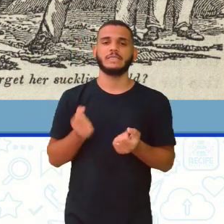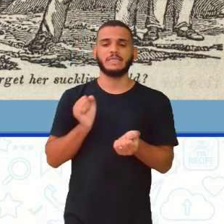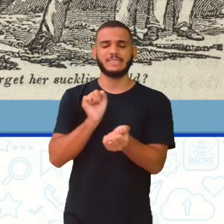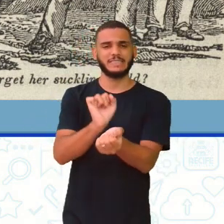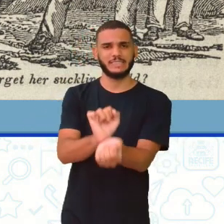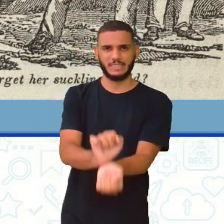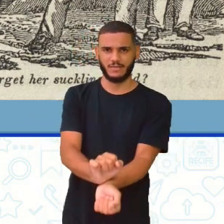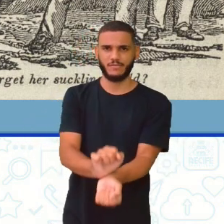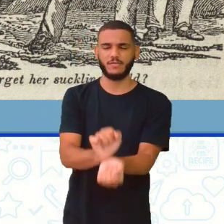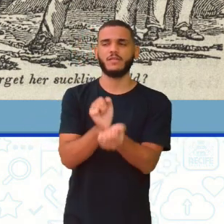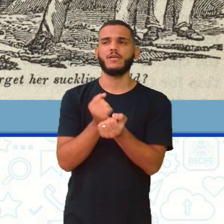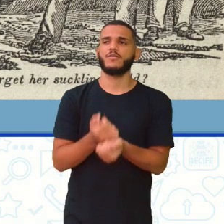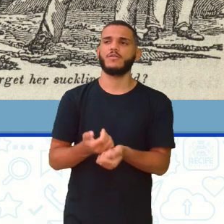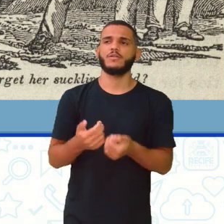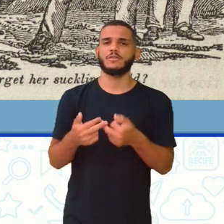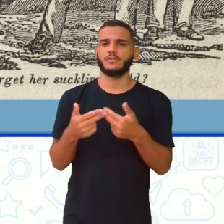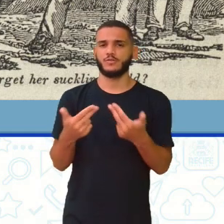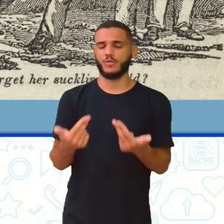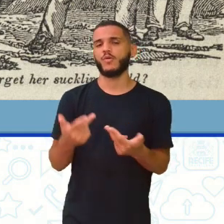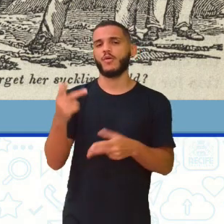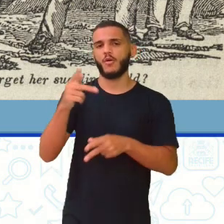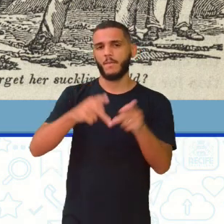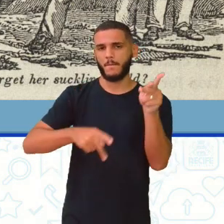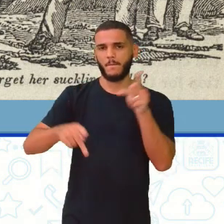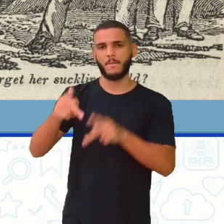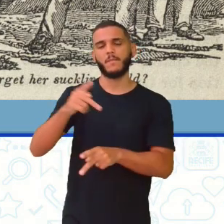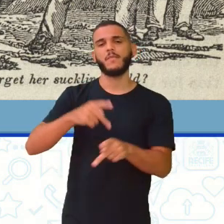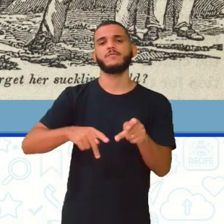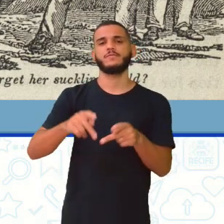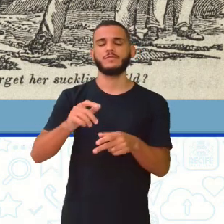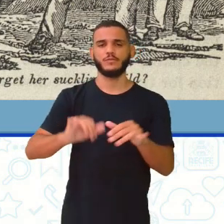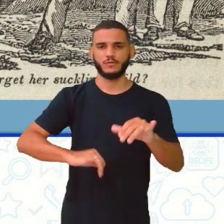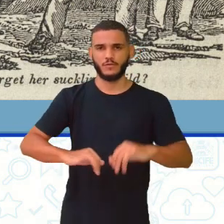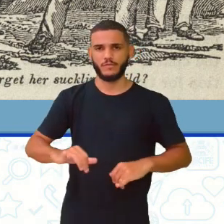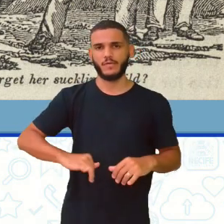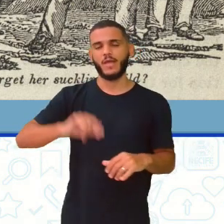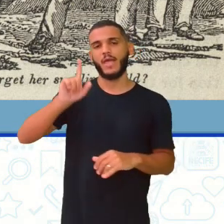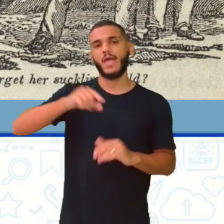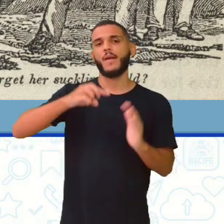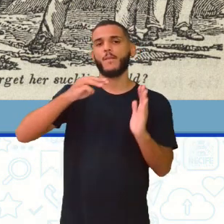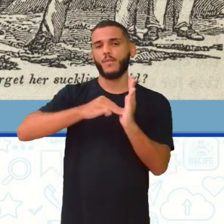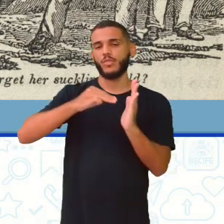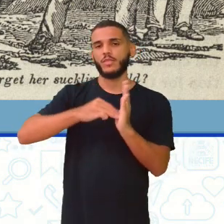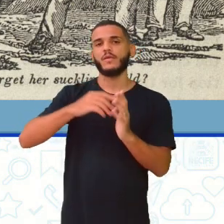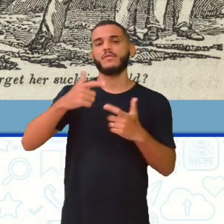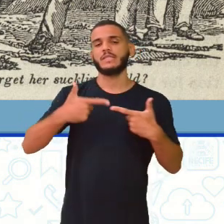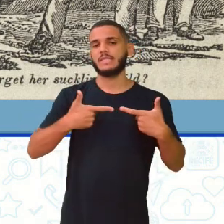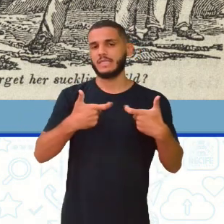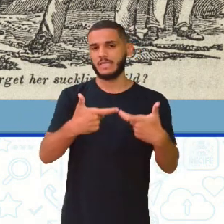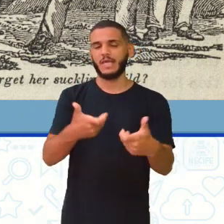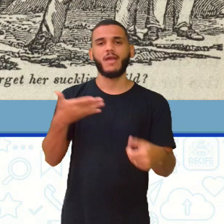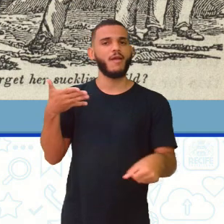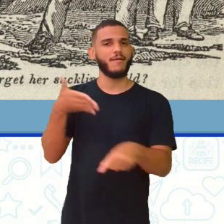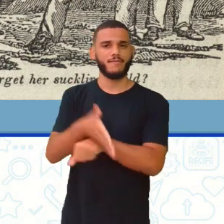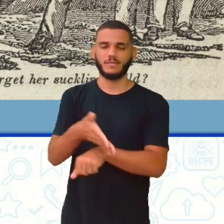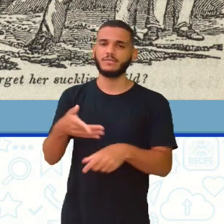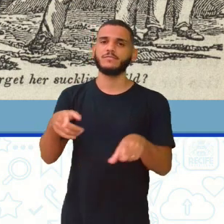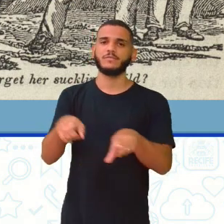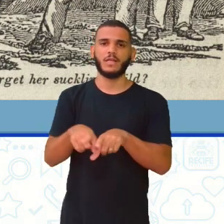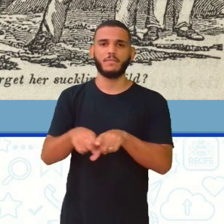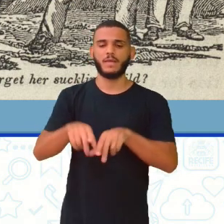escravidões, né? Esses povos que foram feitos cativos foram por motivos de guerra, invasão.